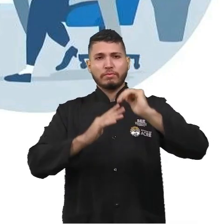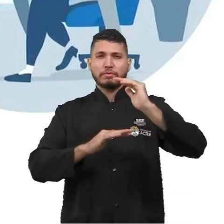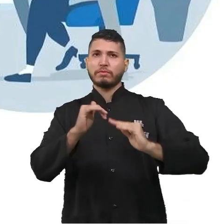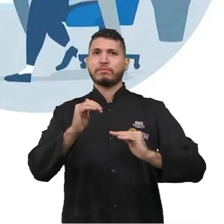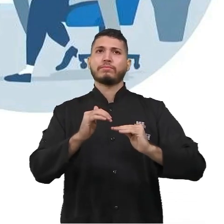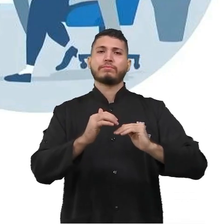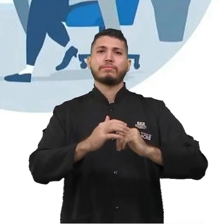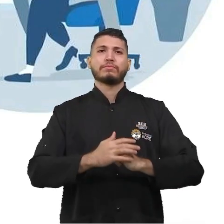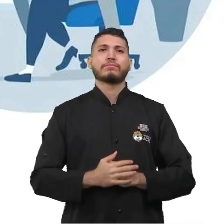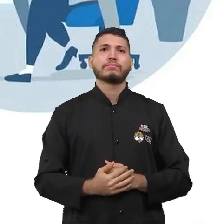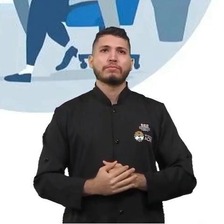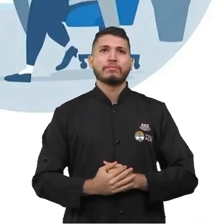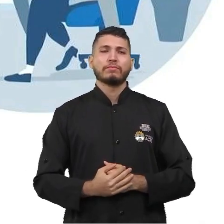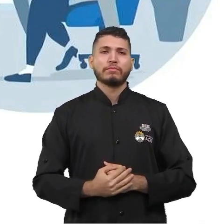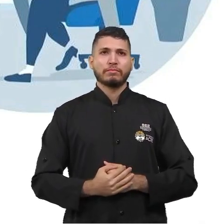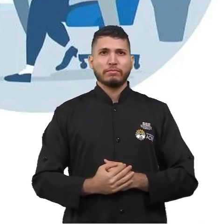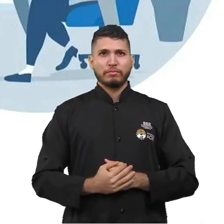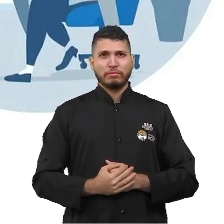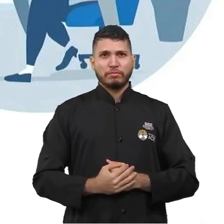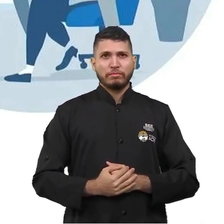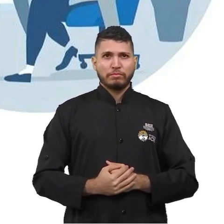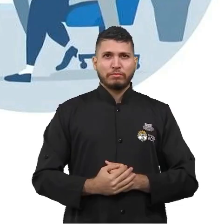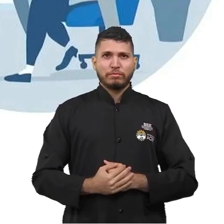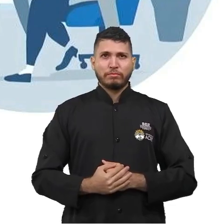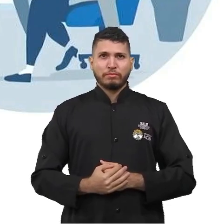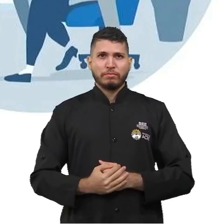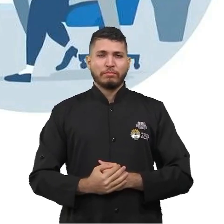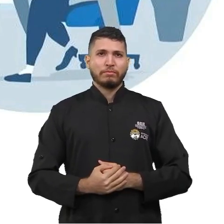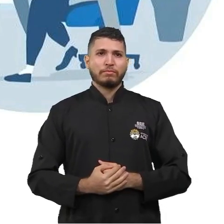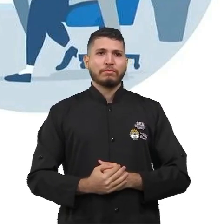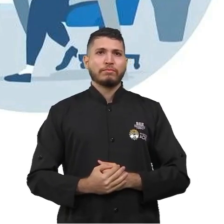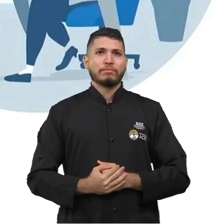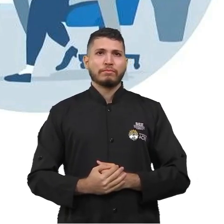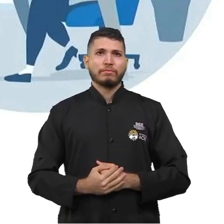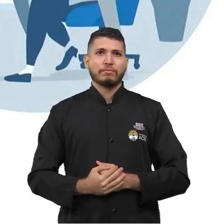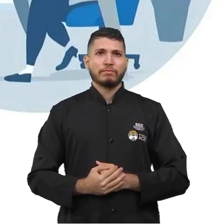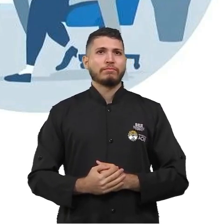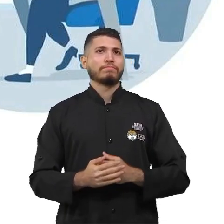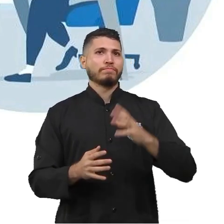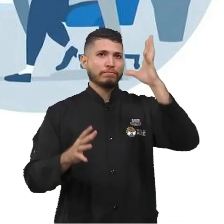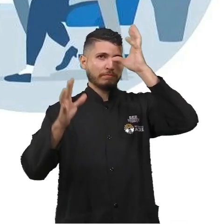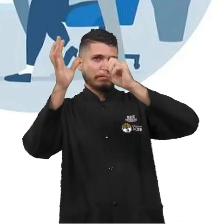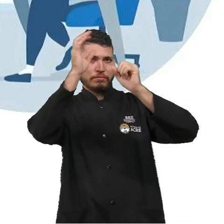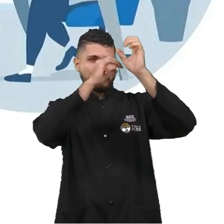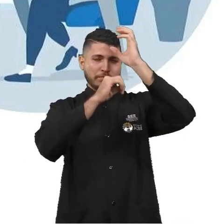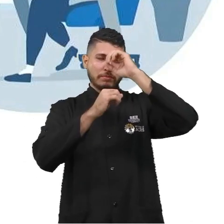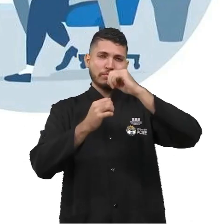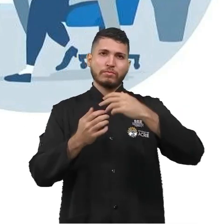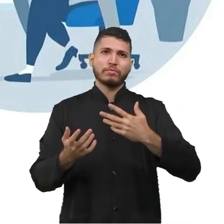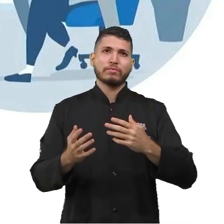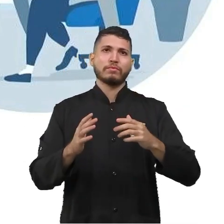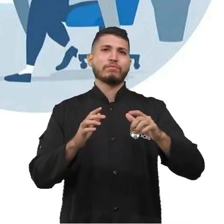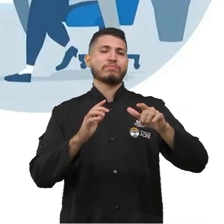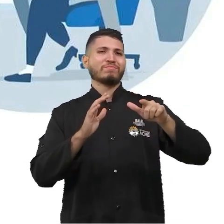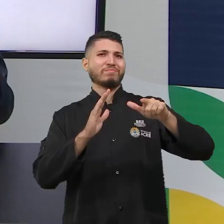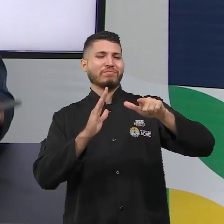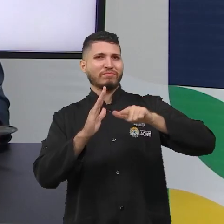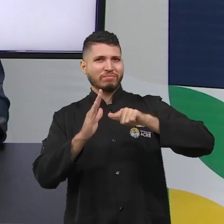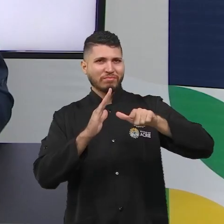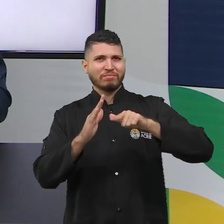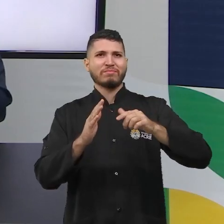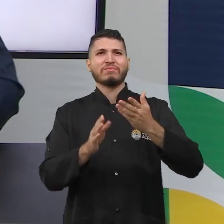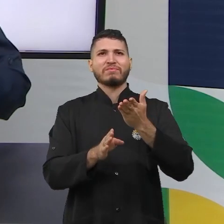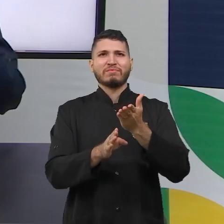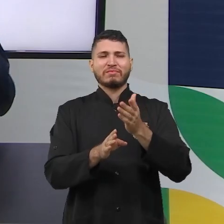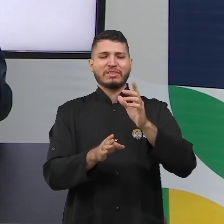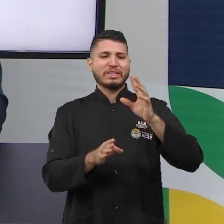profissional. Vejam só, então, aí que foi a nossa aula de hoje. Aprendemos sobre o home office, o teletrabalho, o trabalho